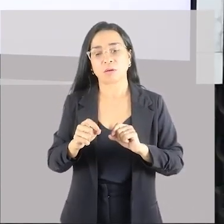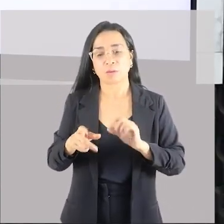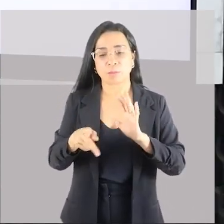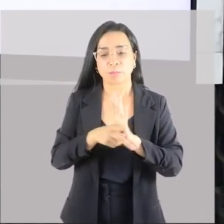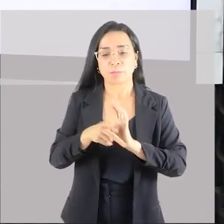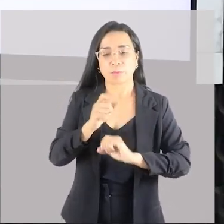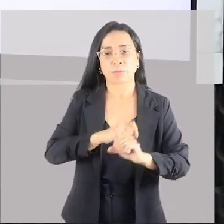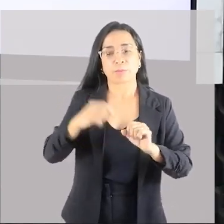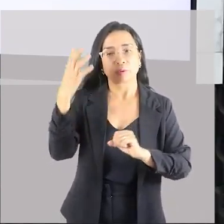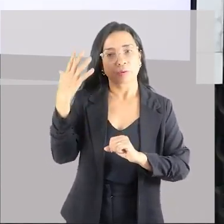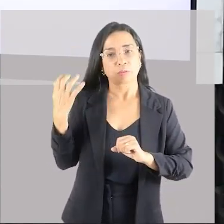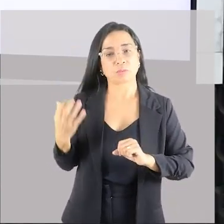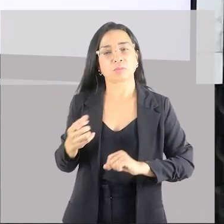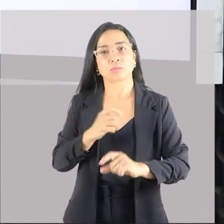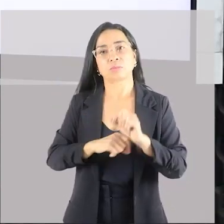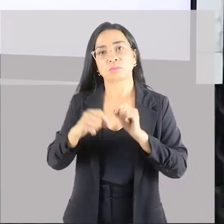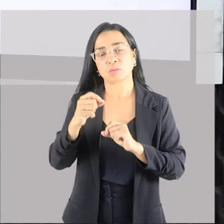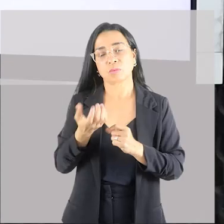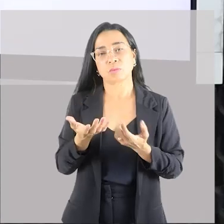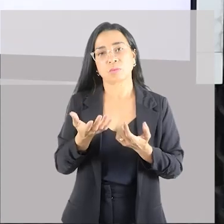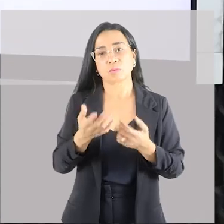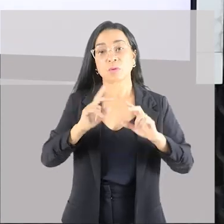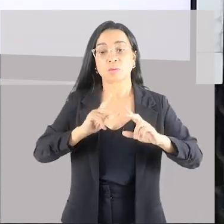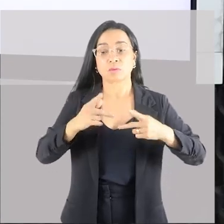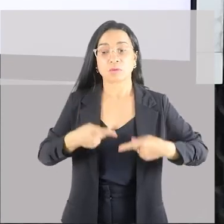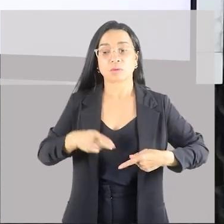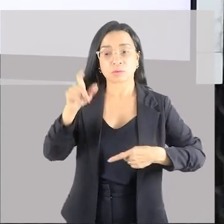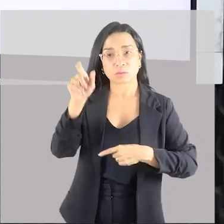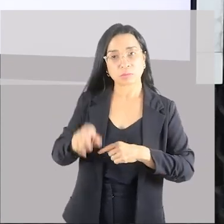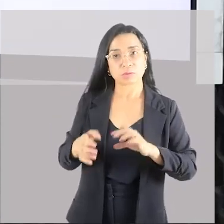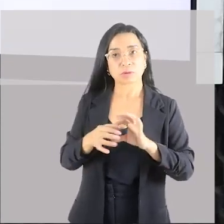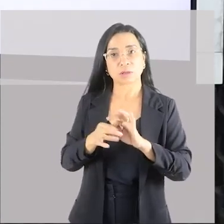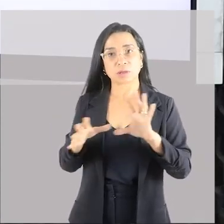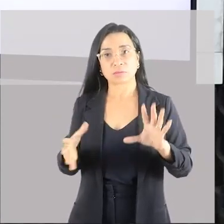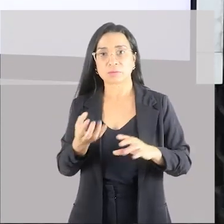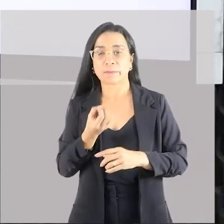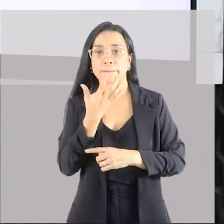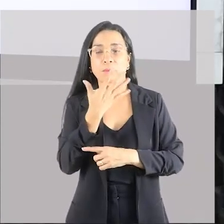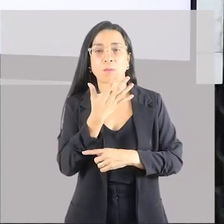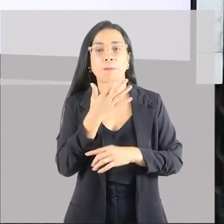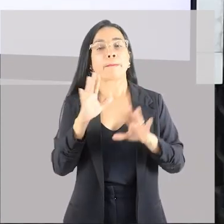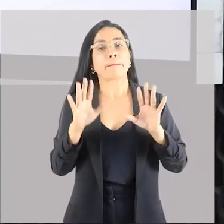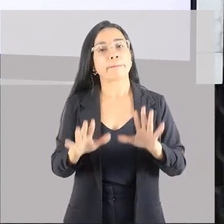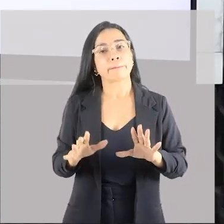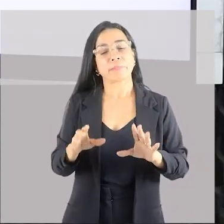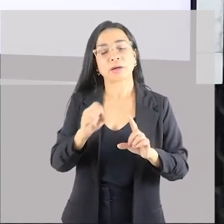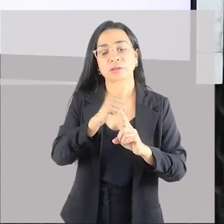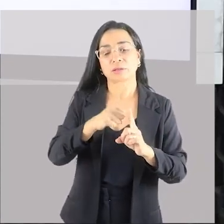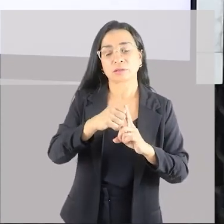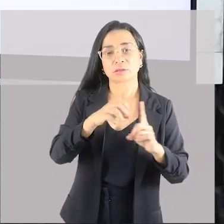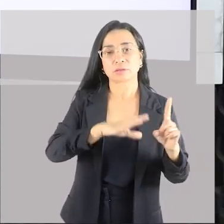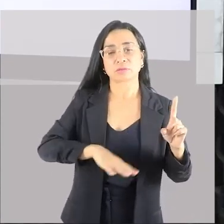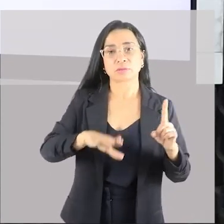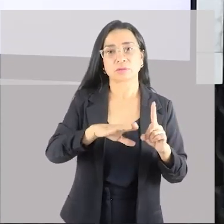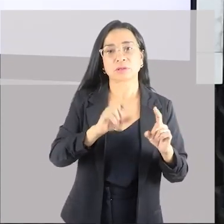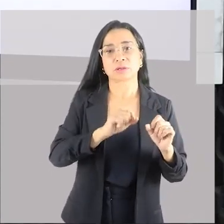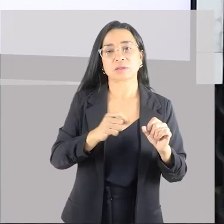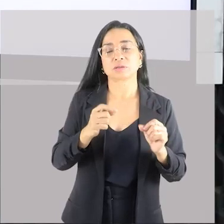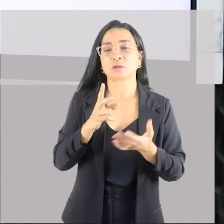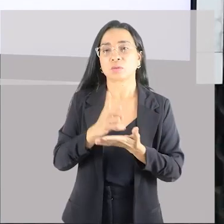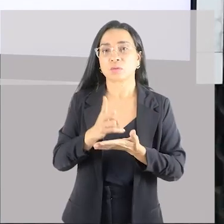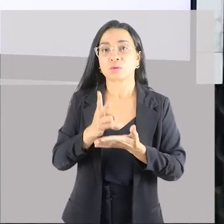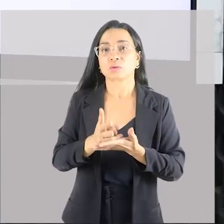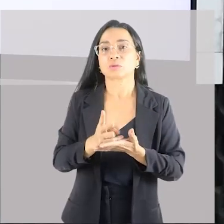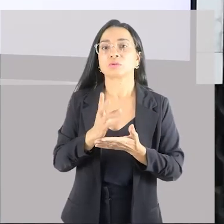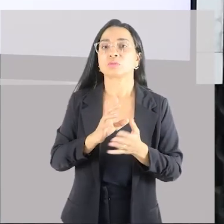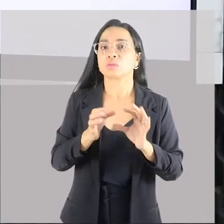humano é livre e é bom. Mas no estágio social ele mantém a liberdade, só que ele vai perdendo esta bondade em função da